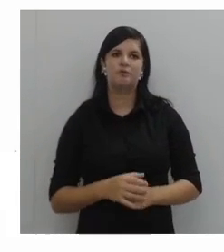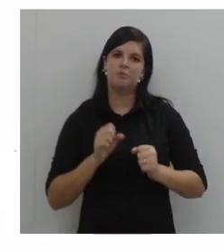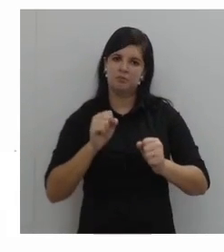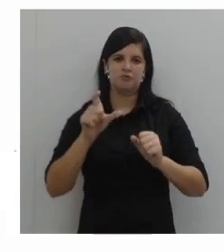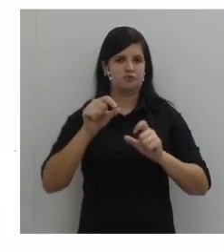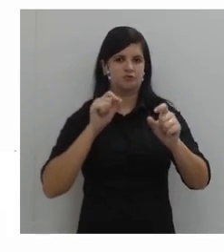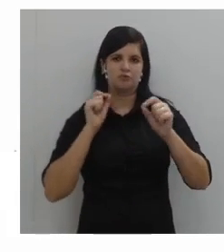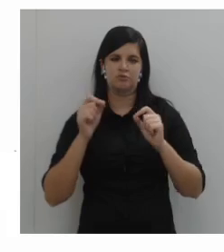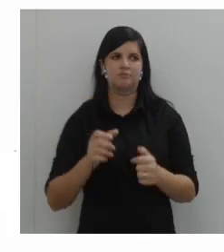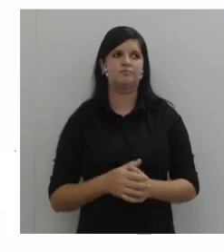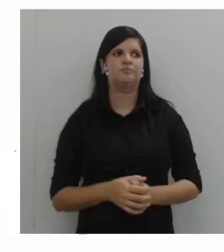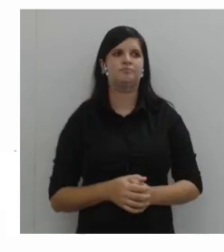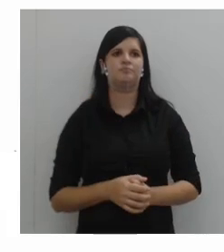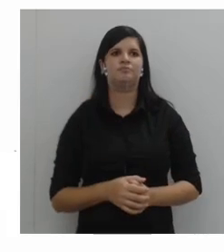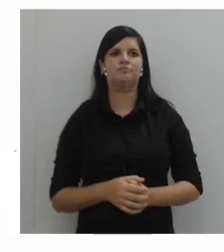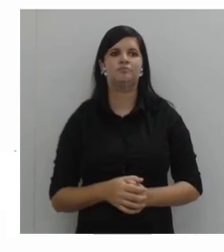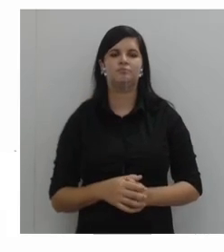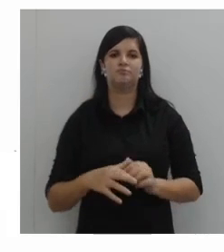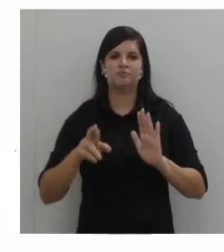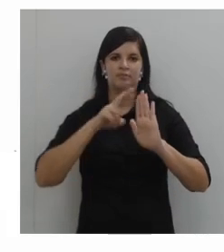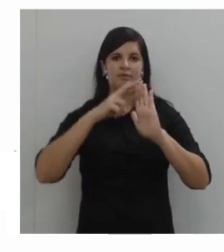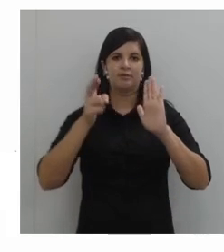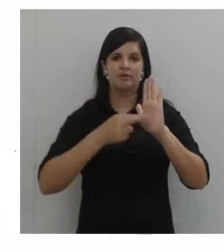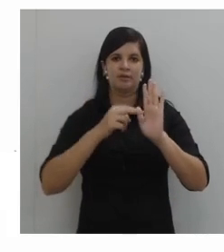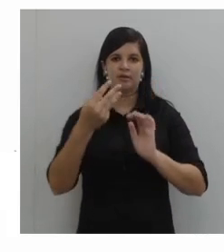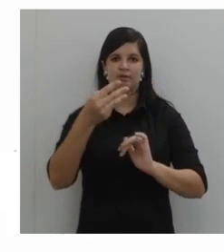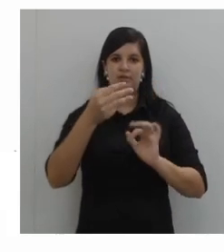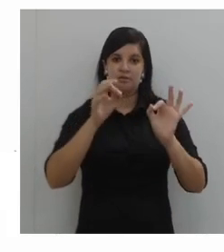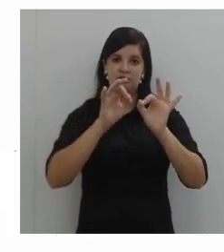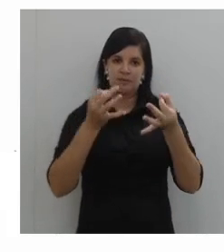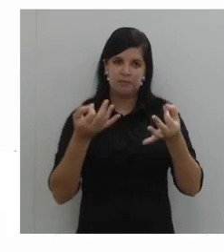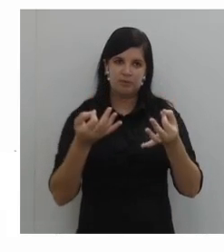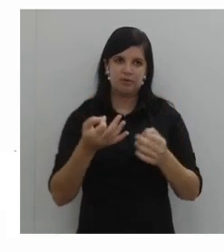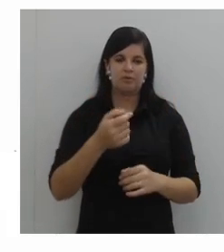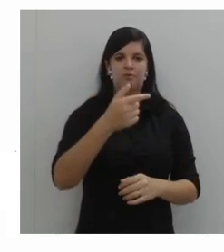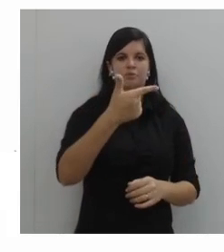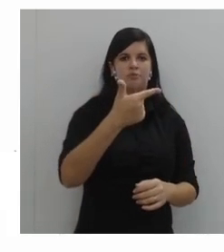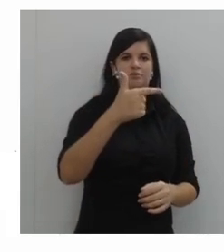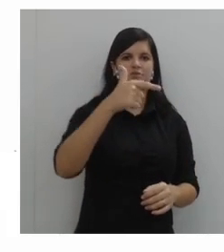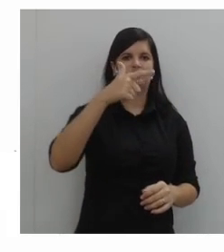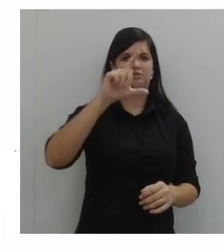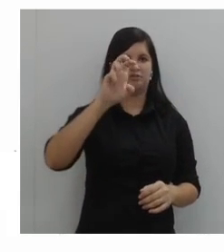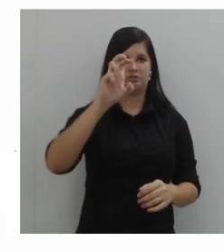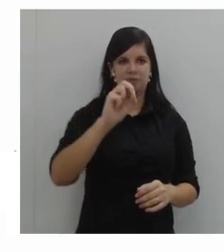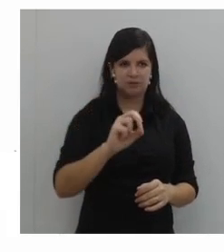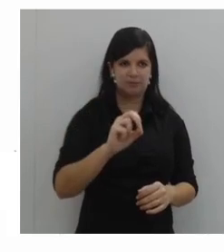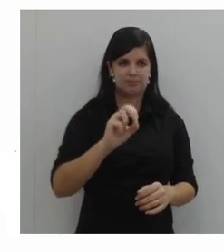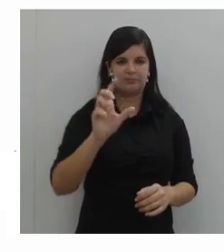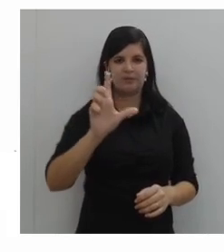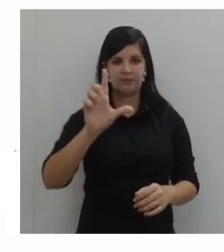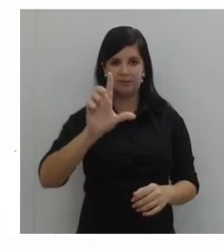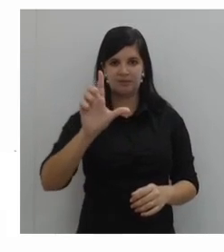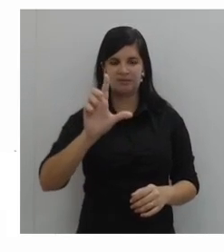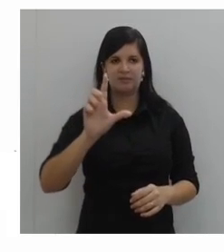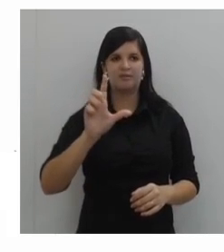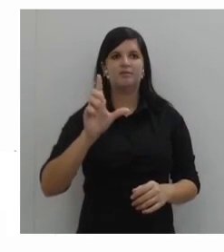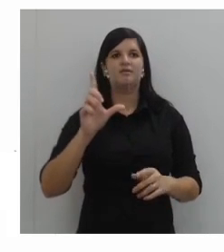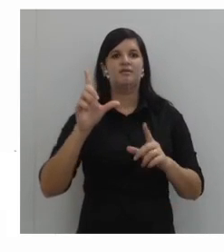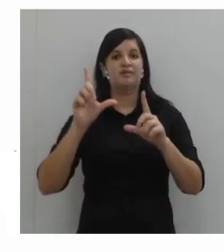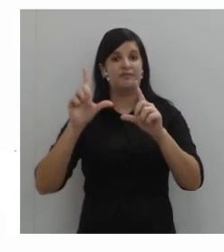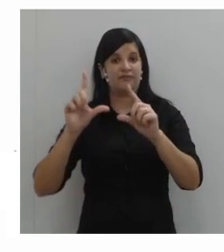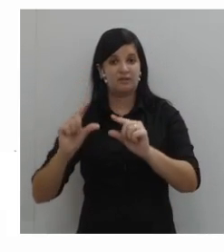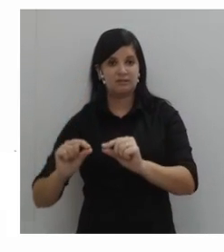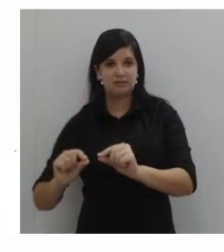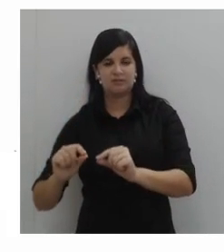duas maneiras. Vamos aqui pela regra de 3 simples. 250 litros, ele